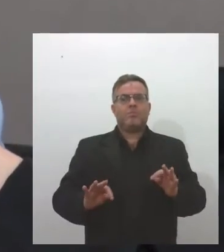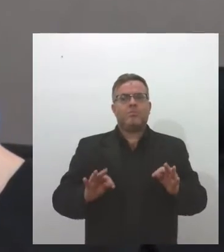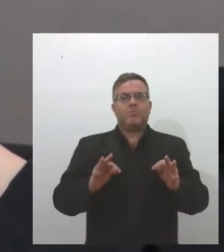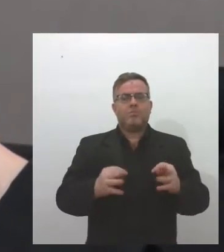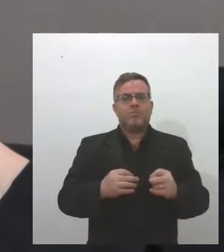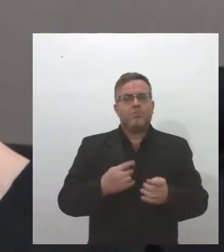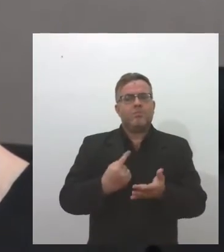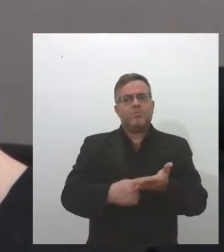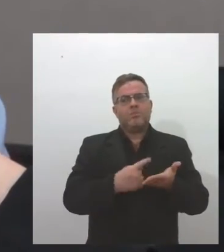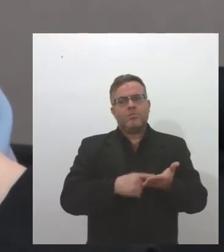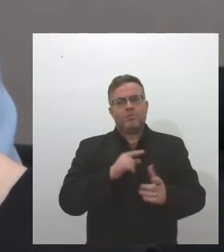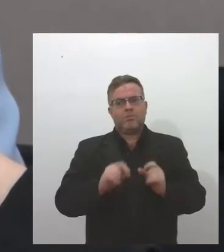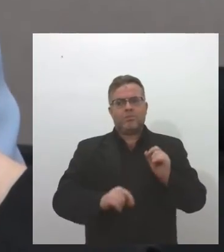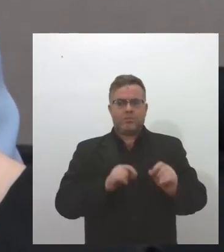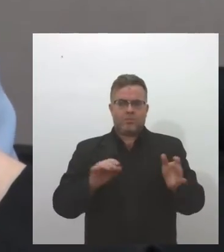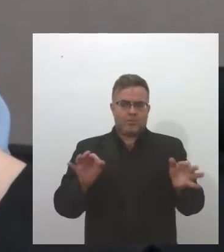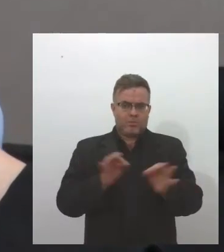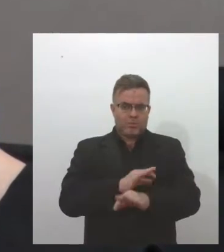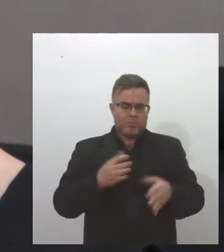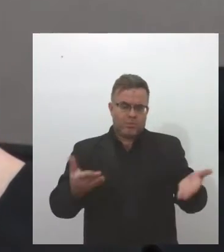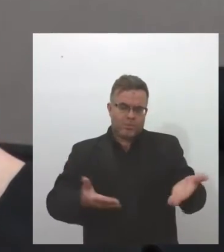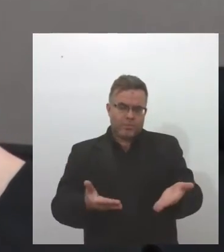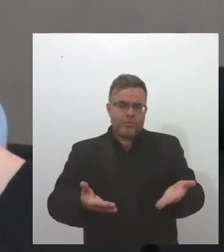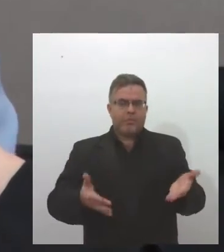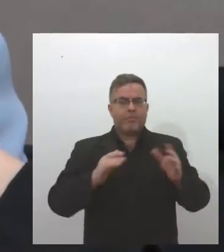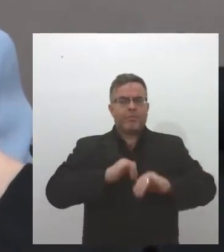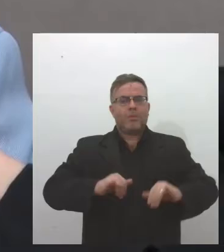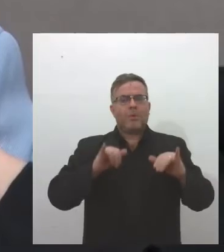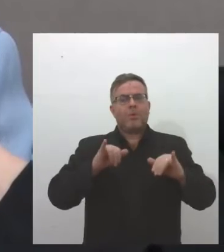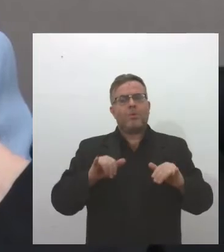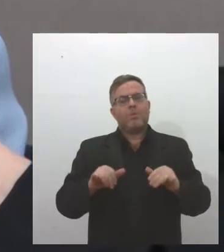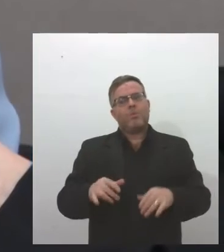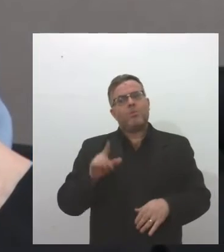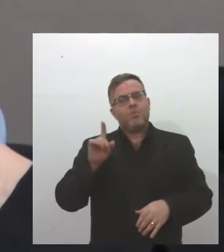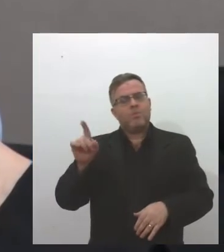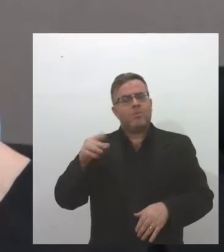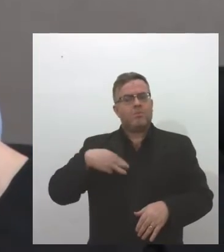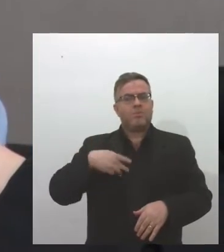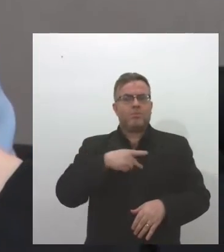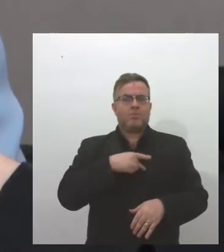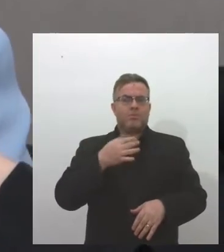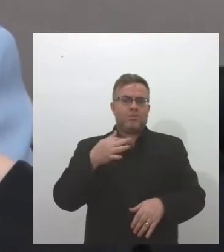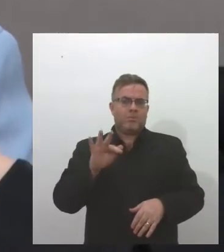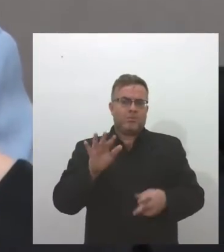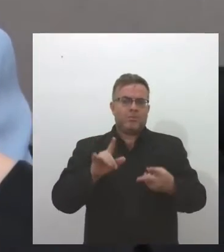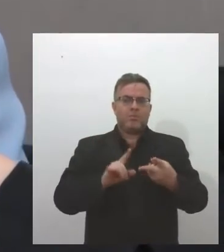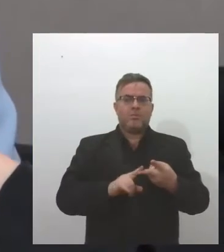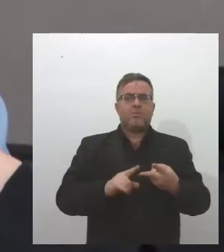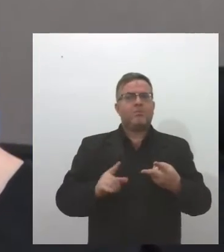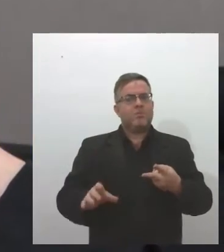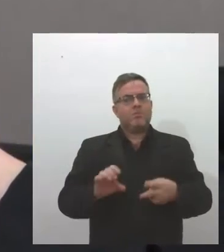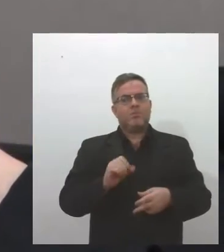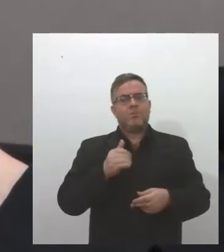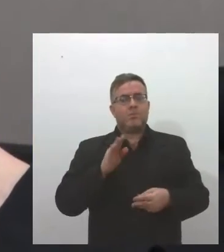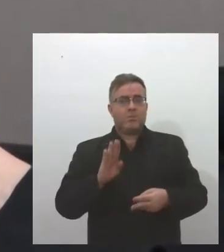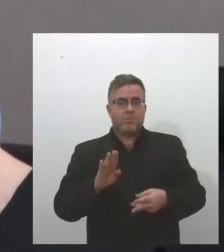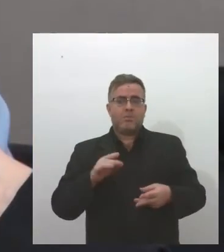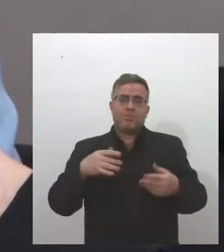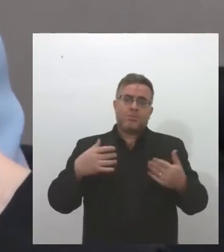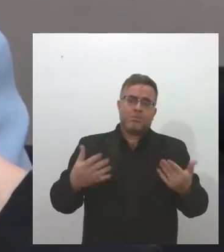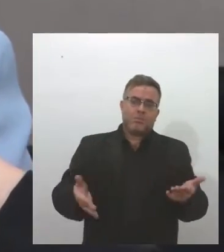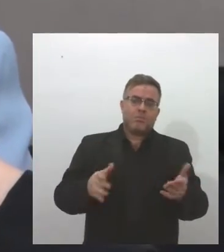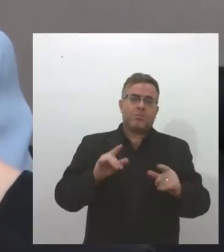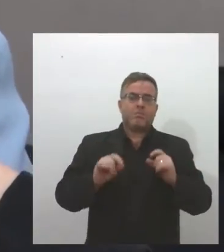demanda. E nesse caso foram demandas que foram trazidas tanto pelo Ministério Público Federal, quanto pela Ordem dos Advogados do Brasil e também